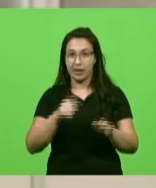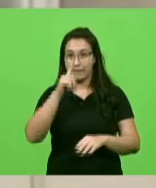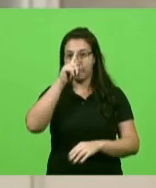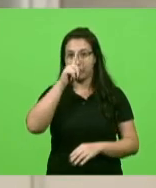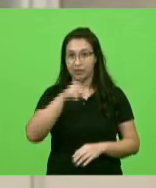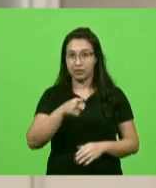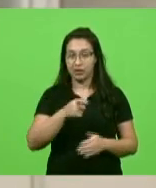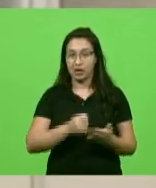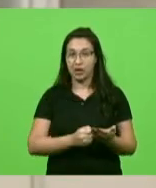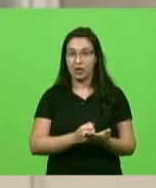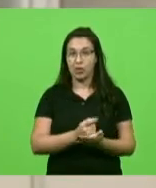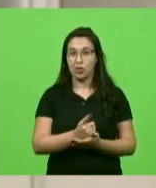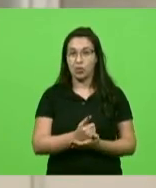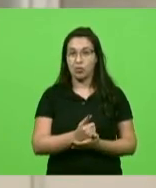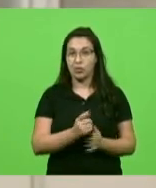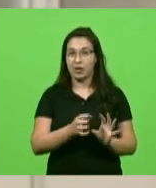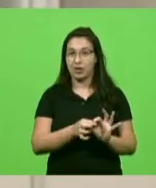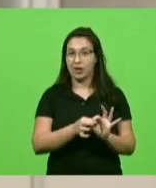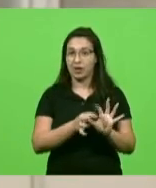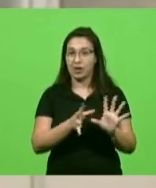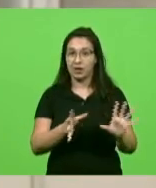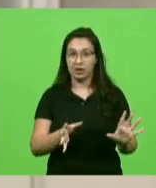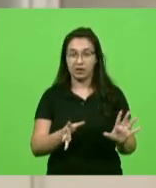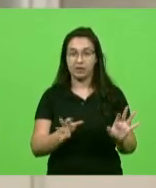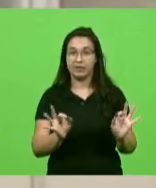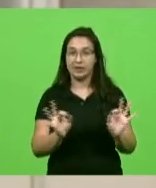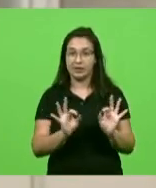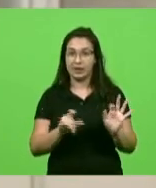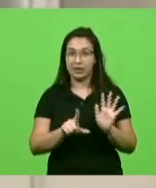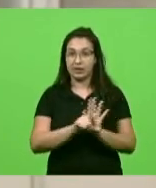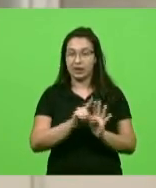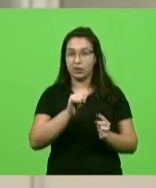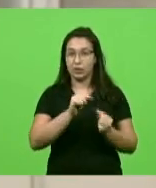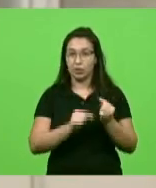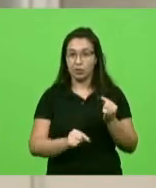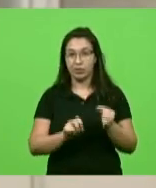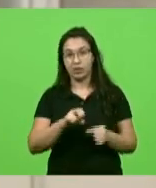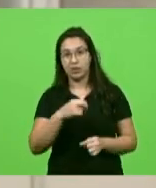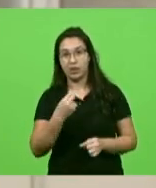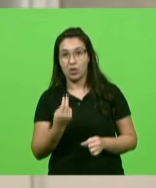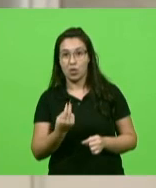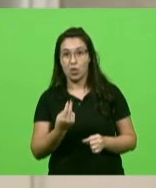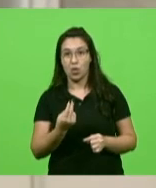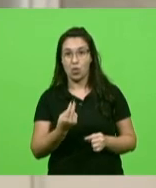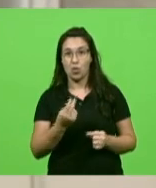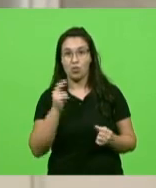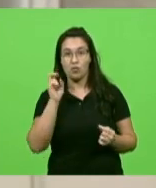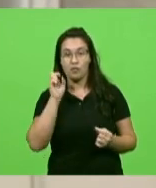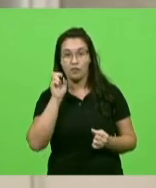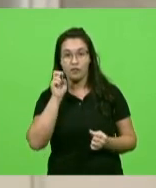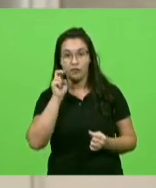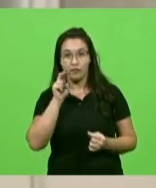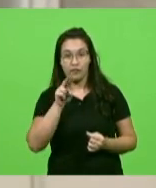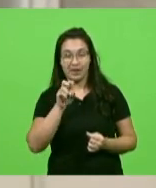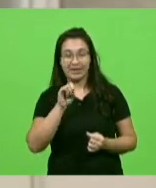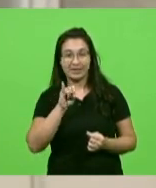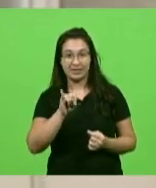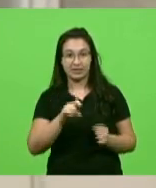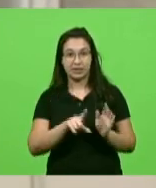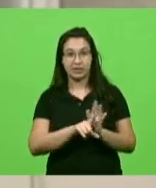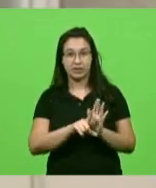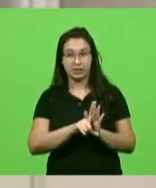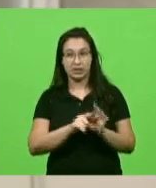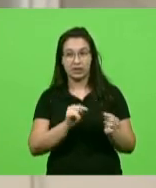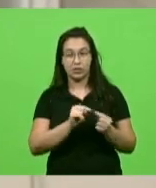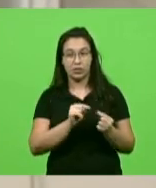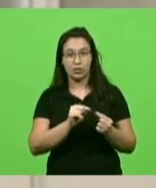despesas não autorizadas por lei ou sem observância das prescrições legais relativamente a dispensa